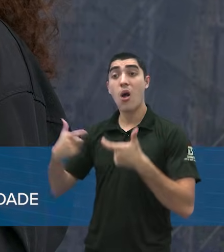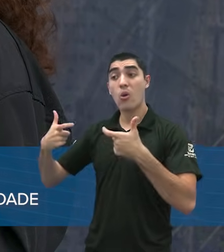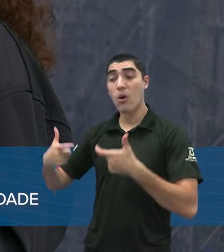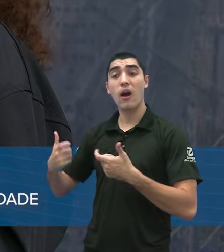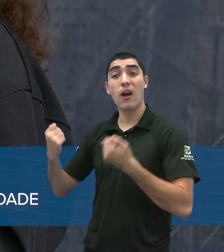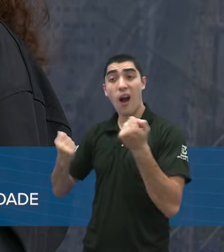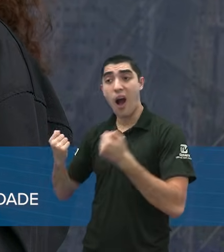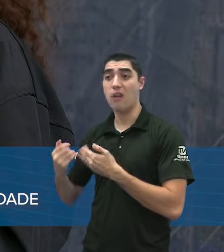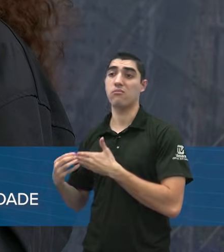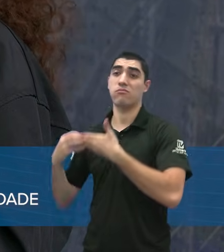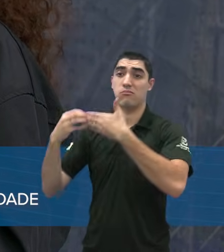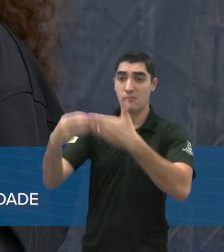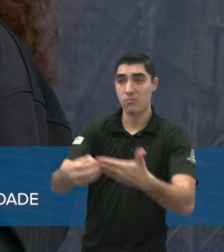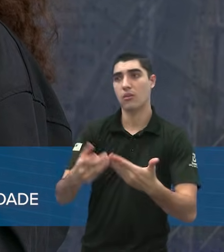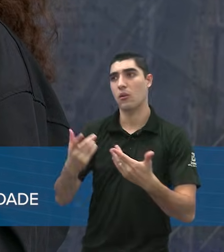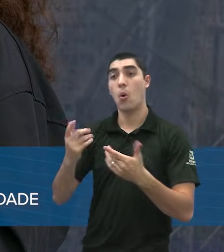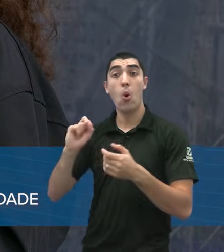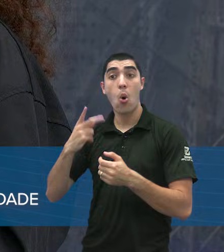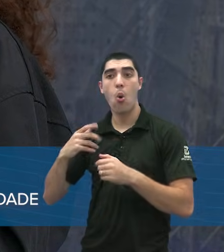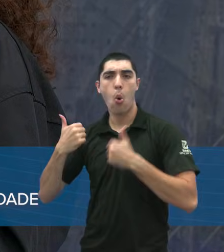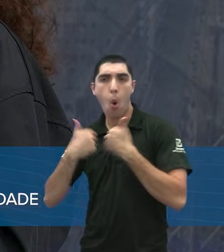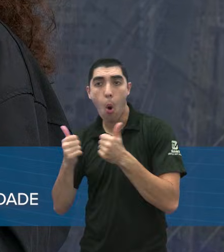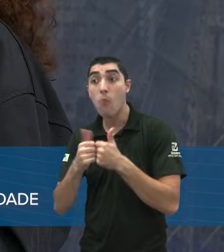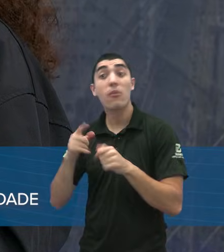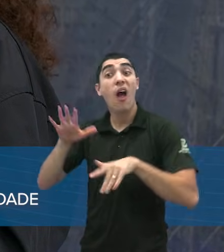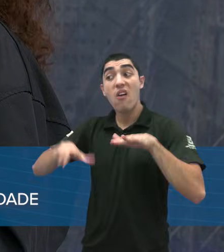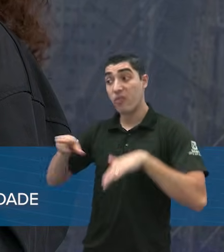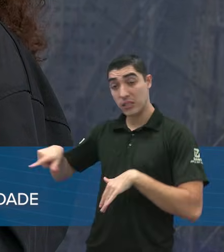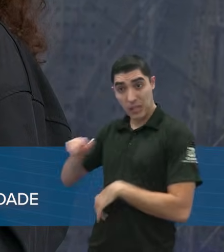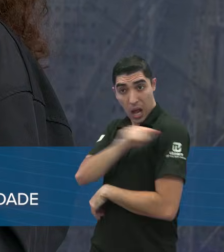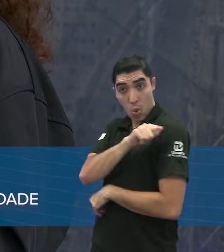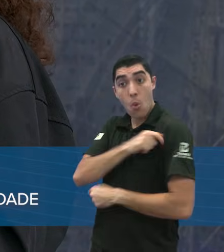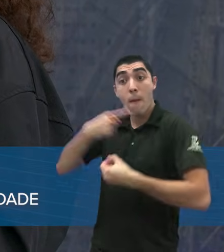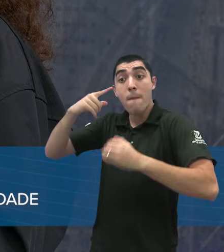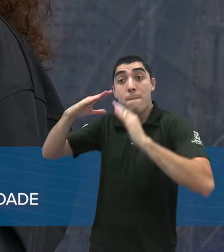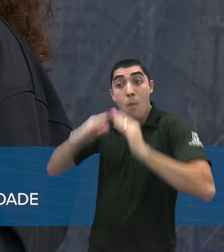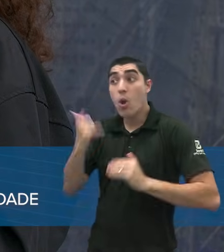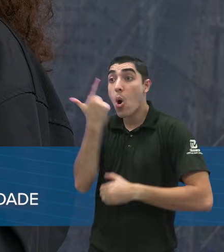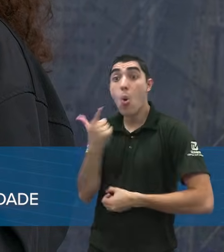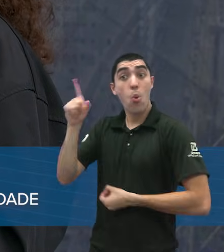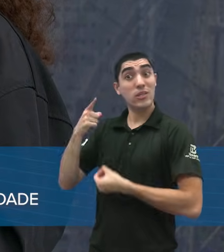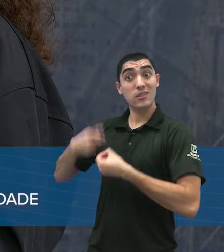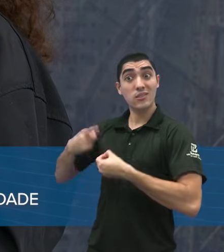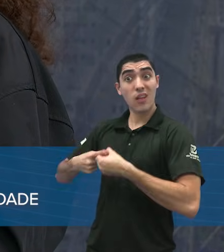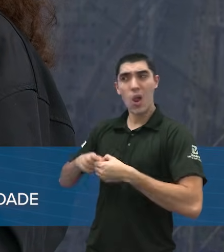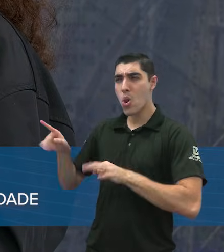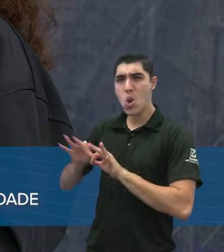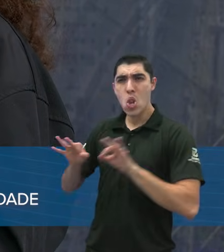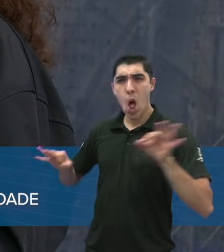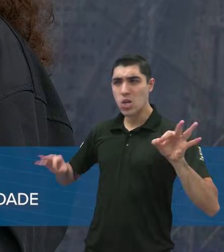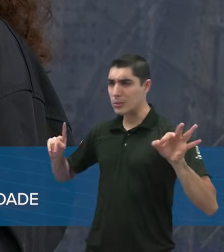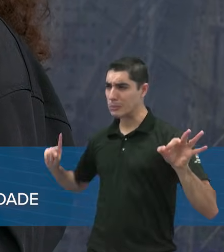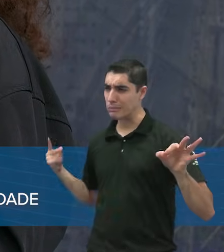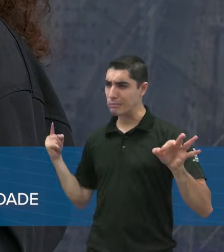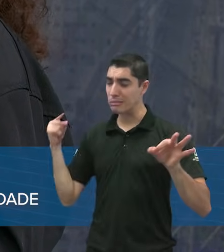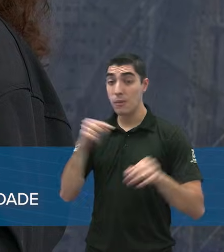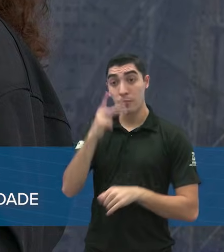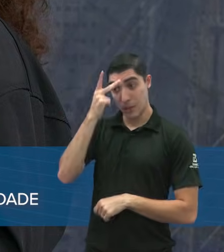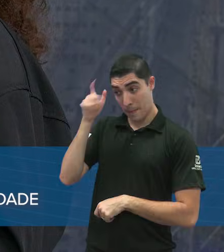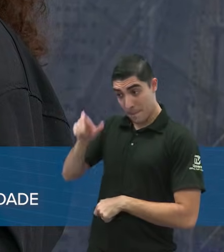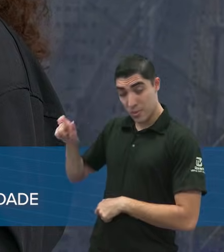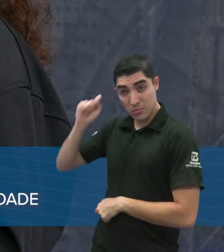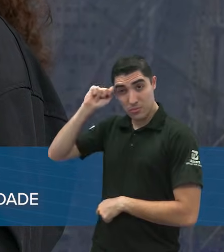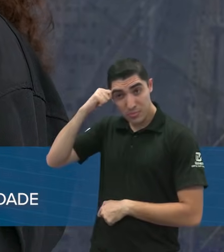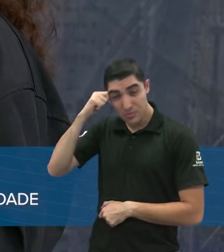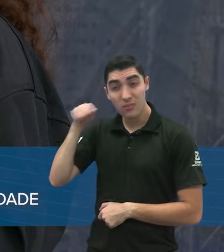se deslocar de cidade, mudar de ambiente que você nunca esteve. E a partir daí, muitas pessoas negras sofrem pelo